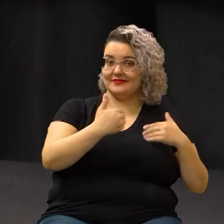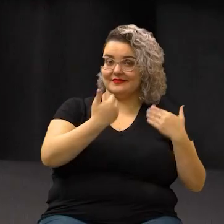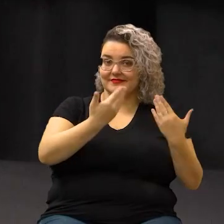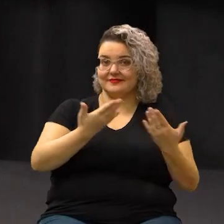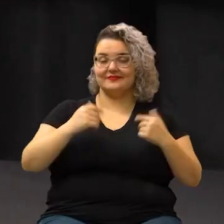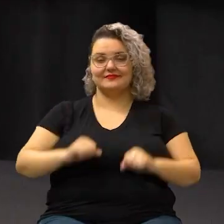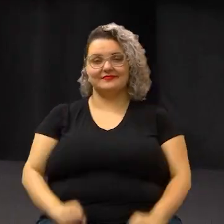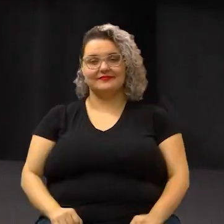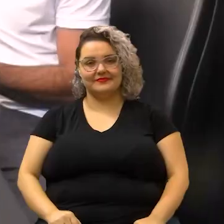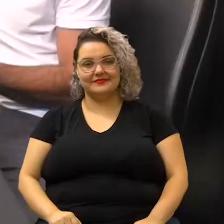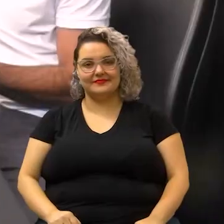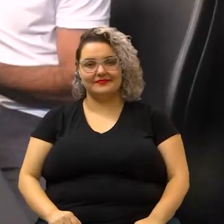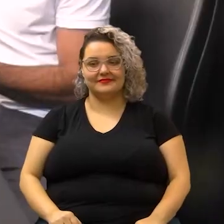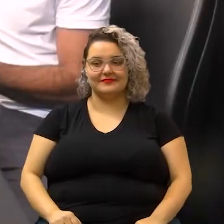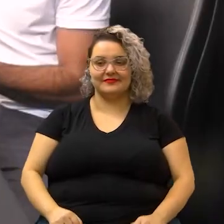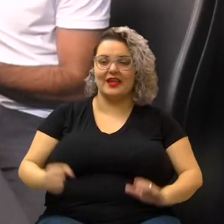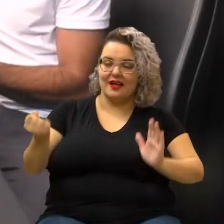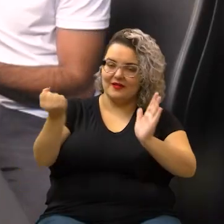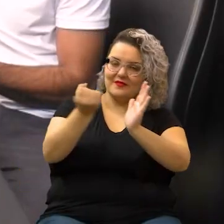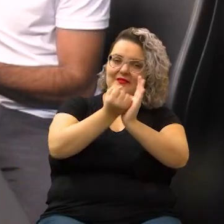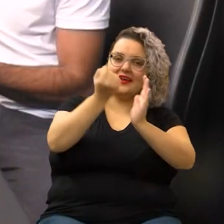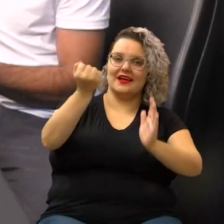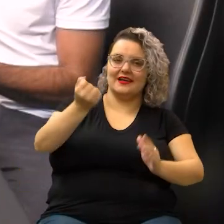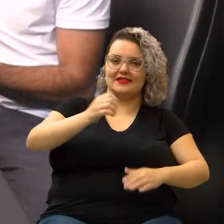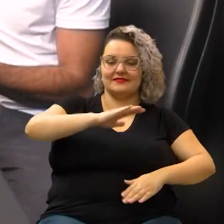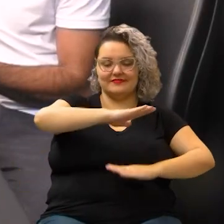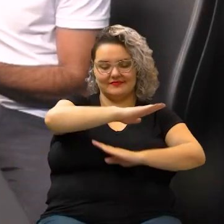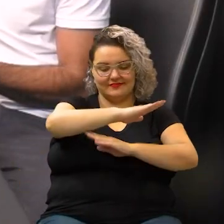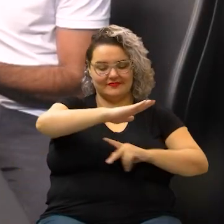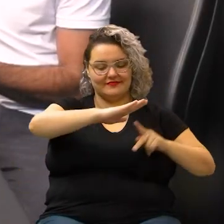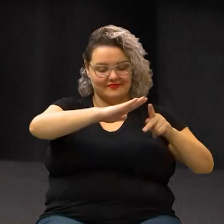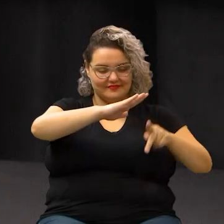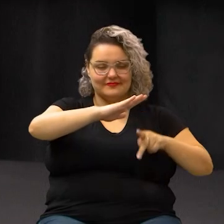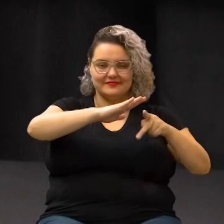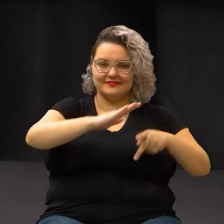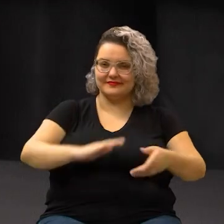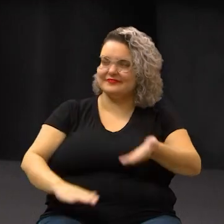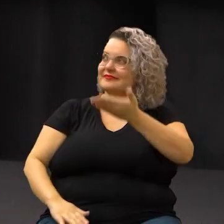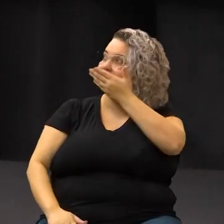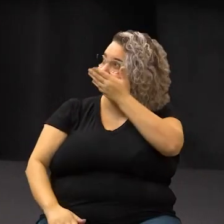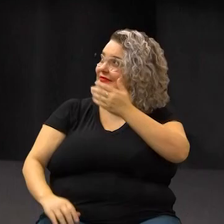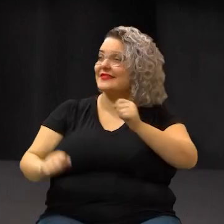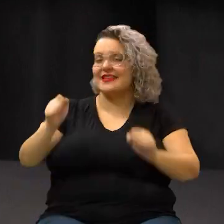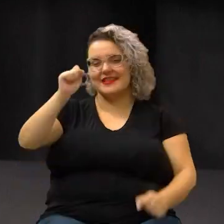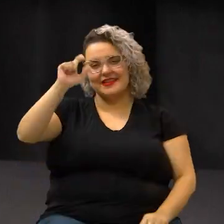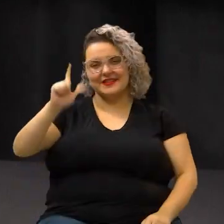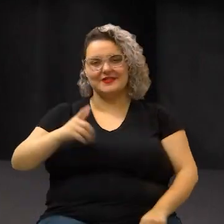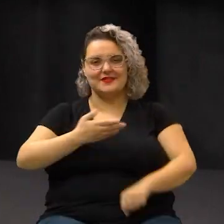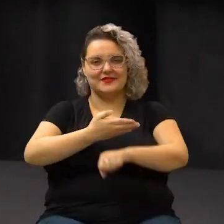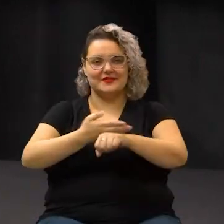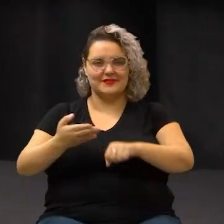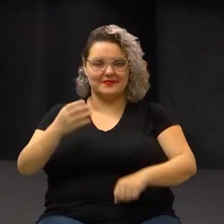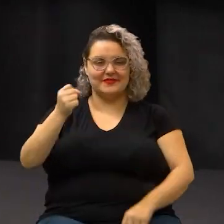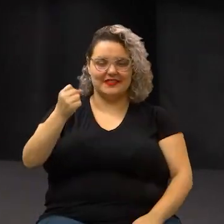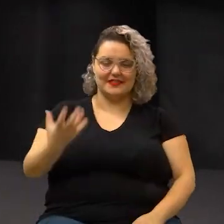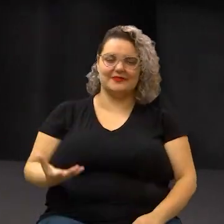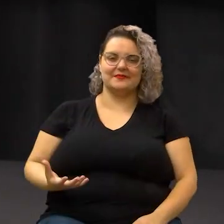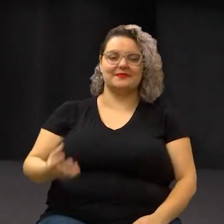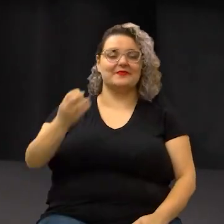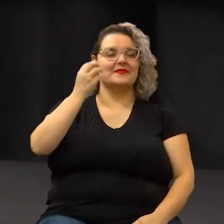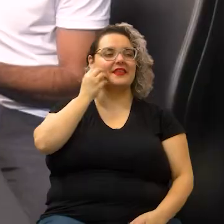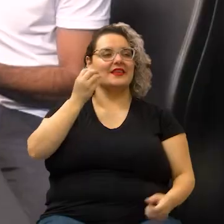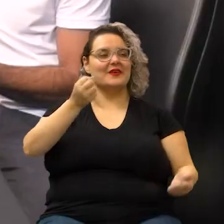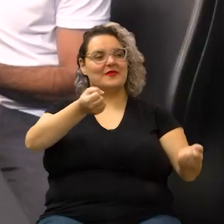um televisor com a logo do nosso podcast, escrito Na Casa do Povo, em azul e branco. Igor Diego,